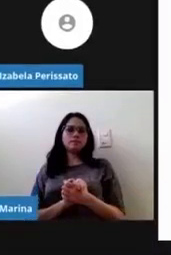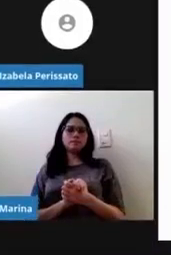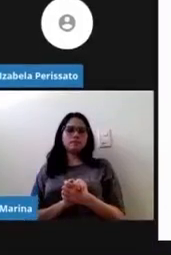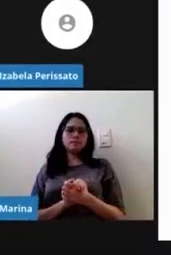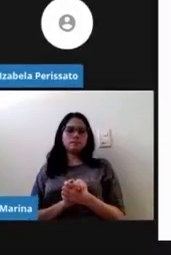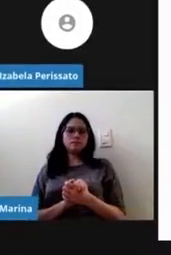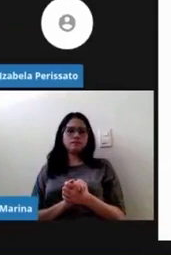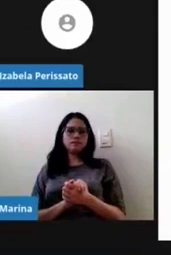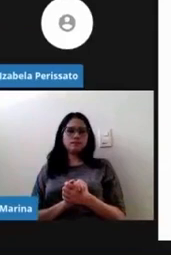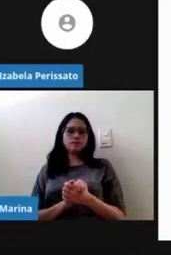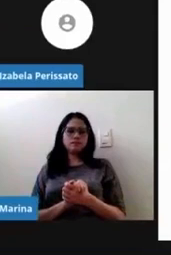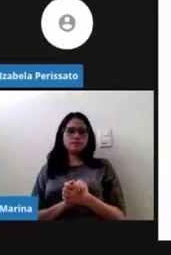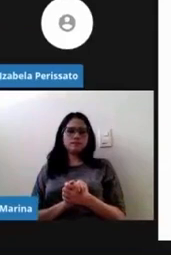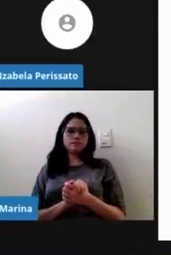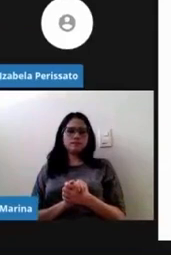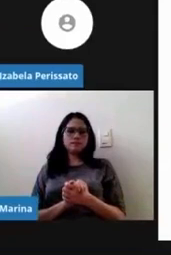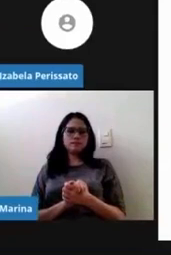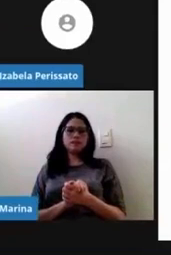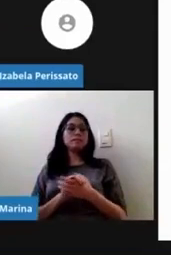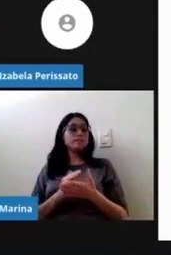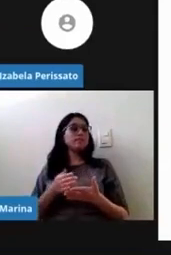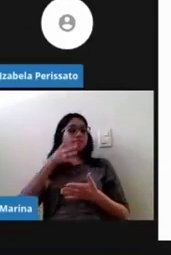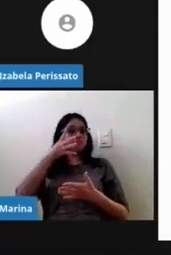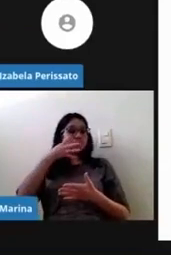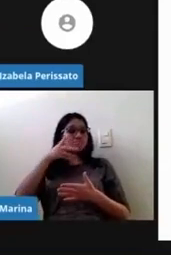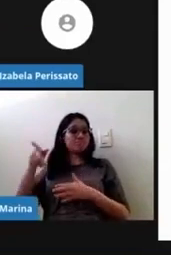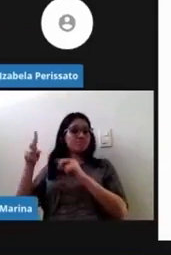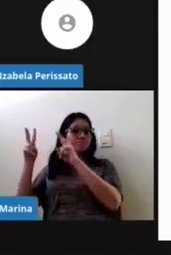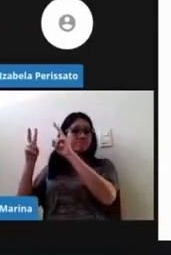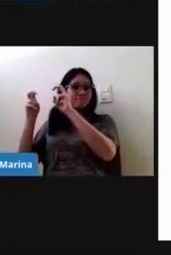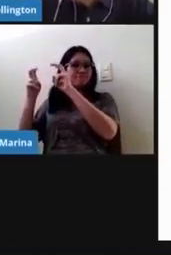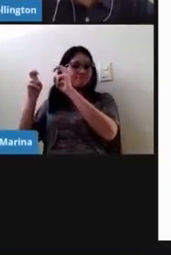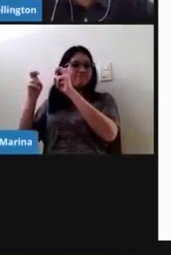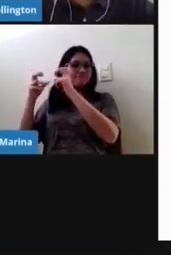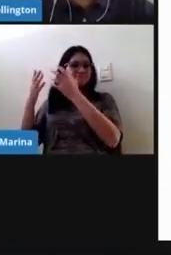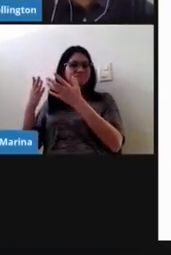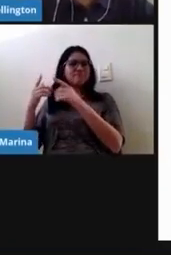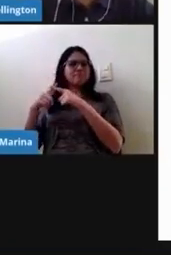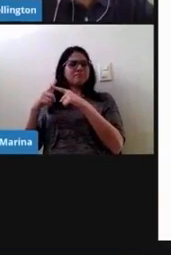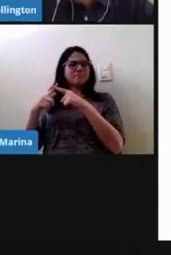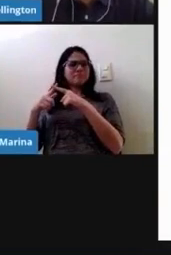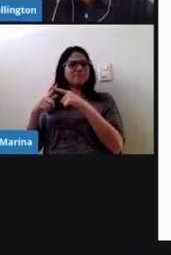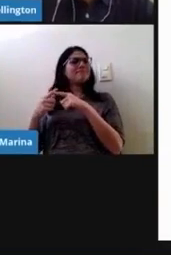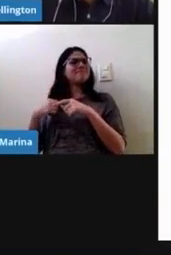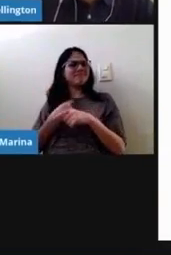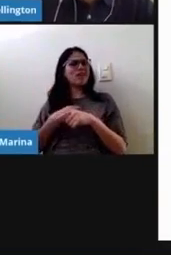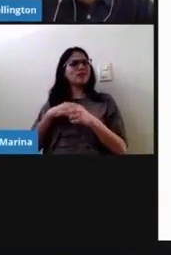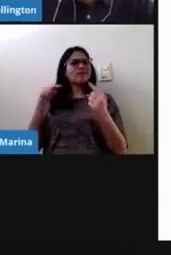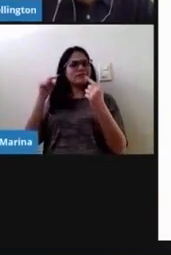Então, a gente vai falar sobre esse tema, né, que, na verdade, nosso objetivo não